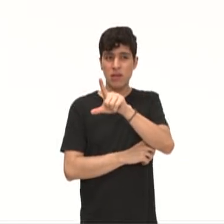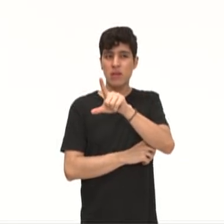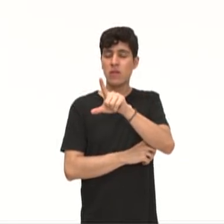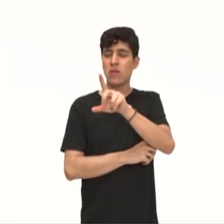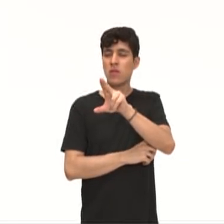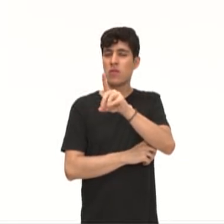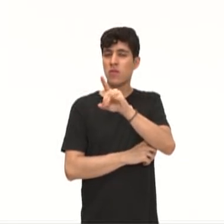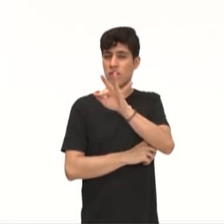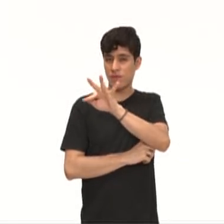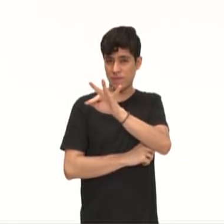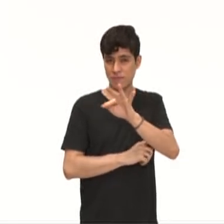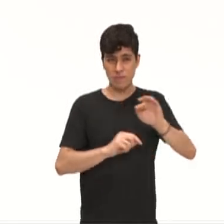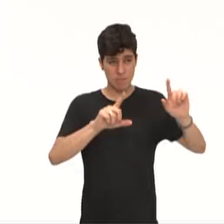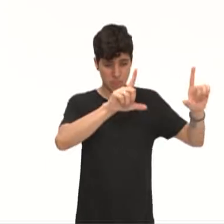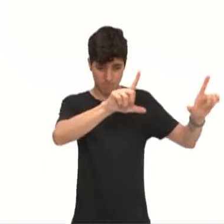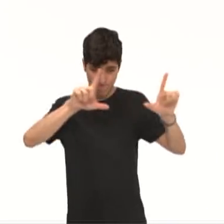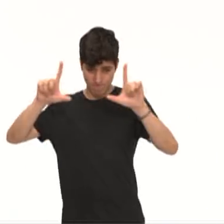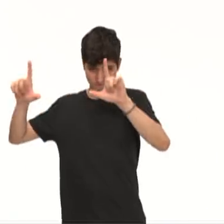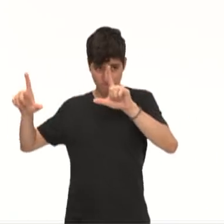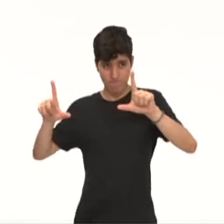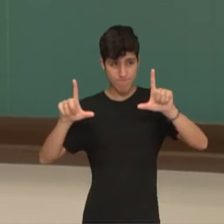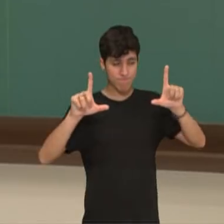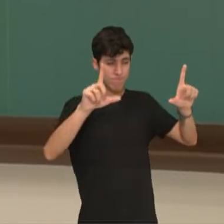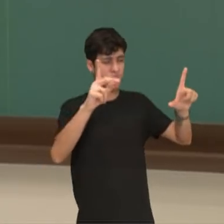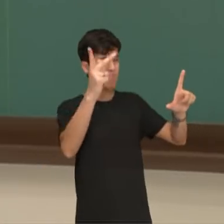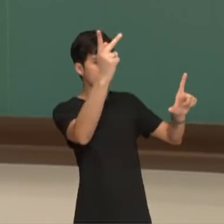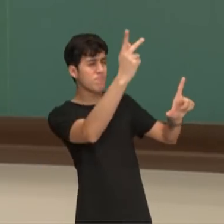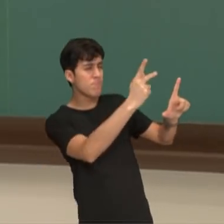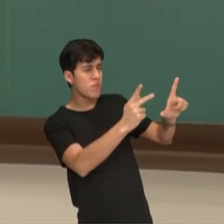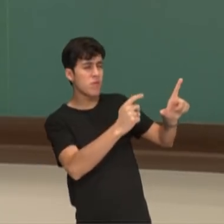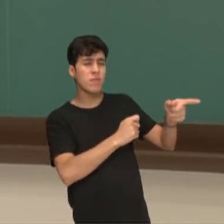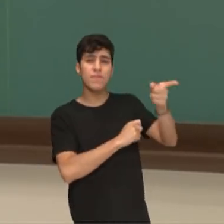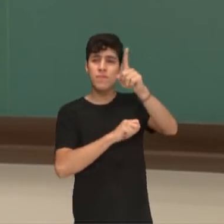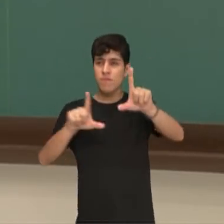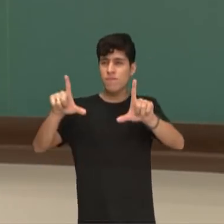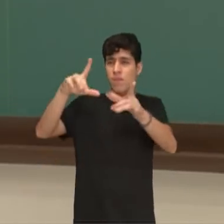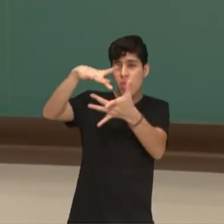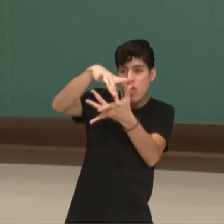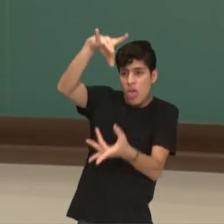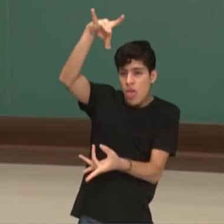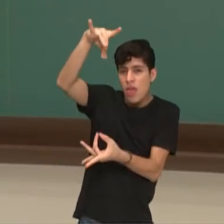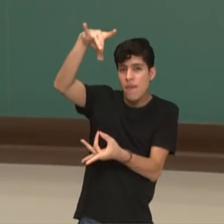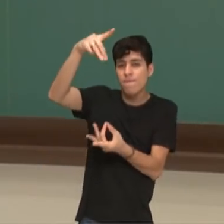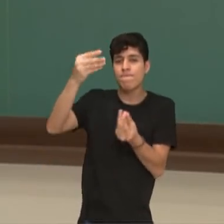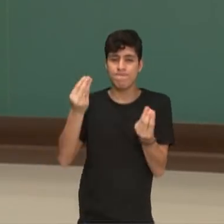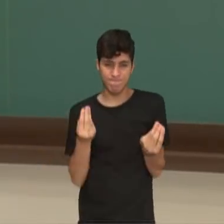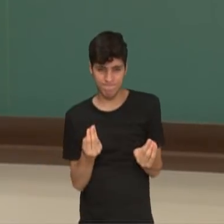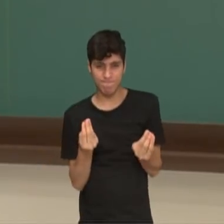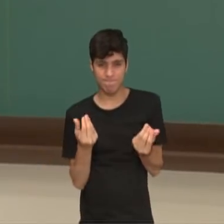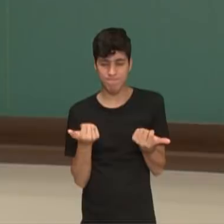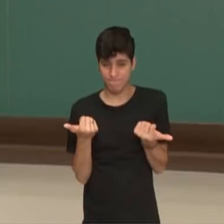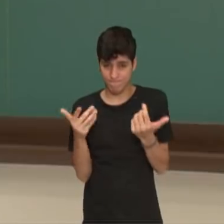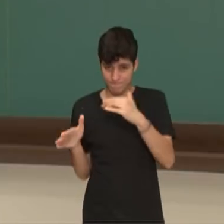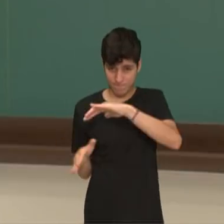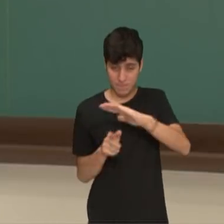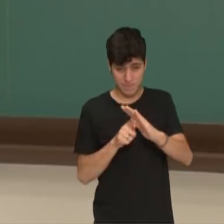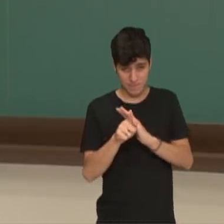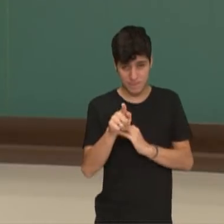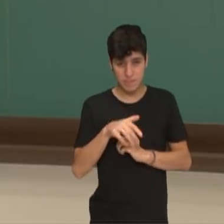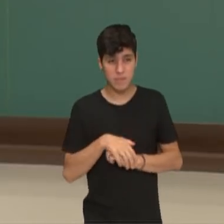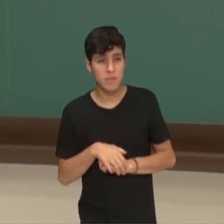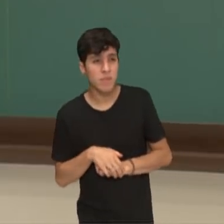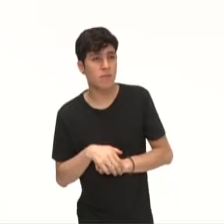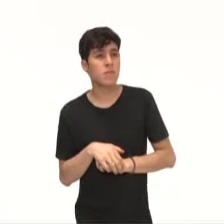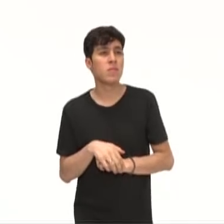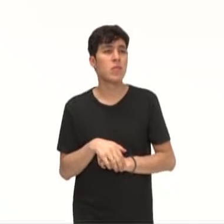veja a diferença, né? Aqui o figurativo, aqui o abstrato geométrico. Vamos para mais um quizinho. Quais